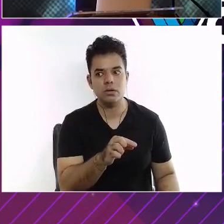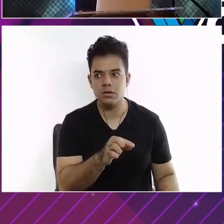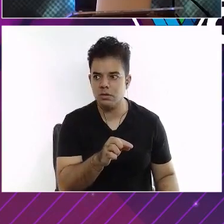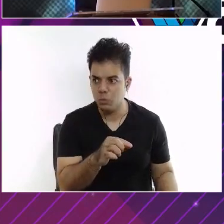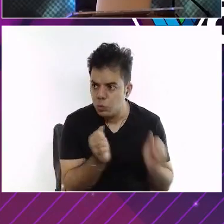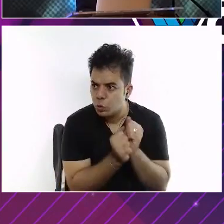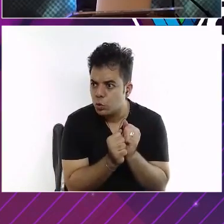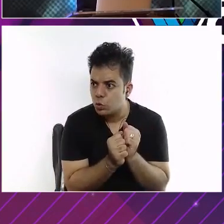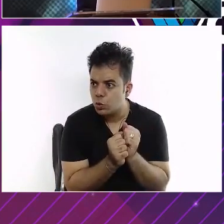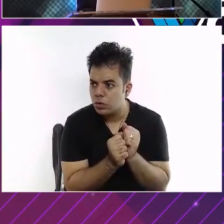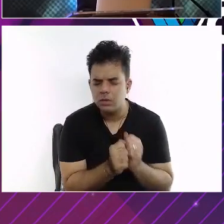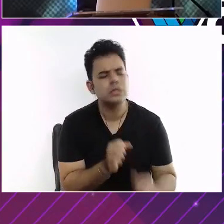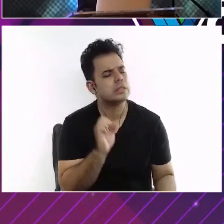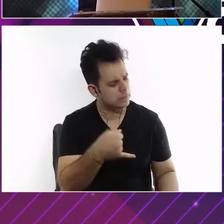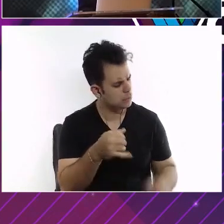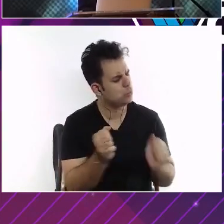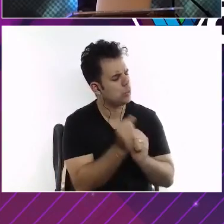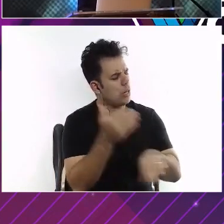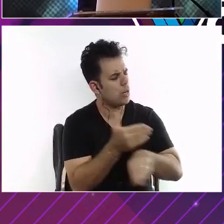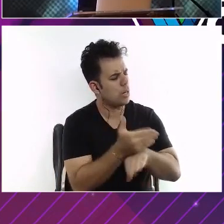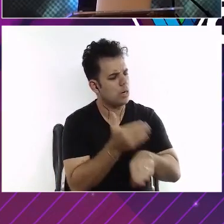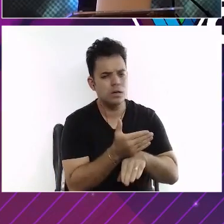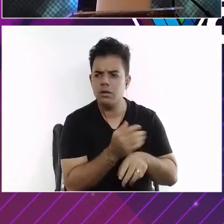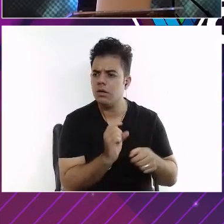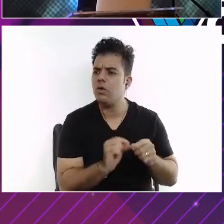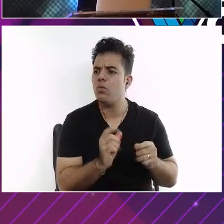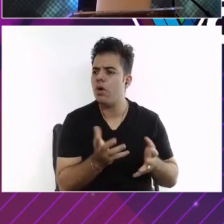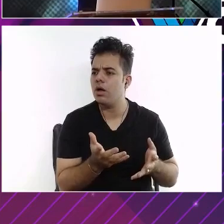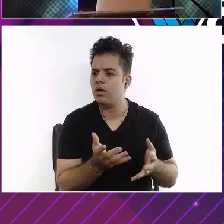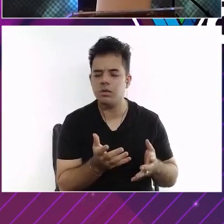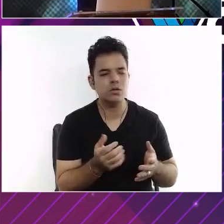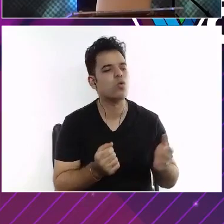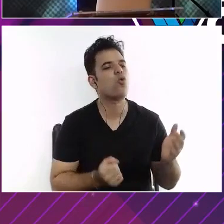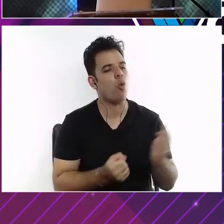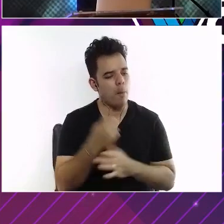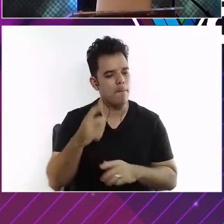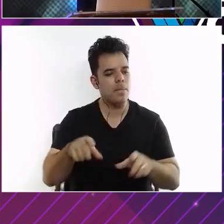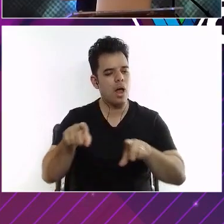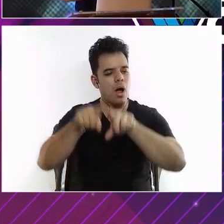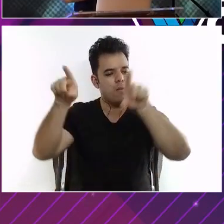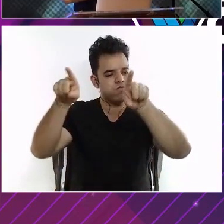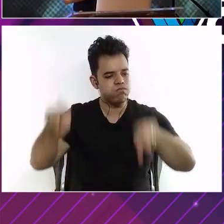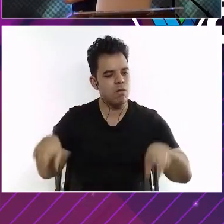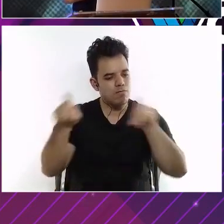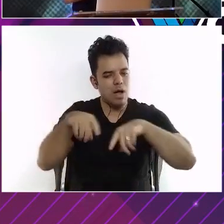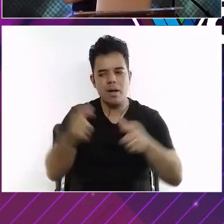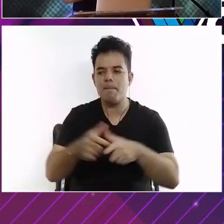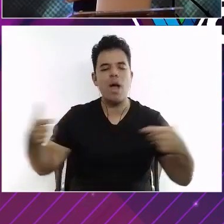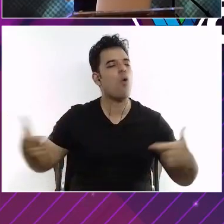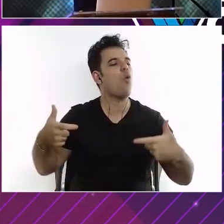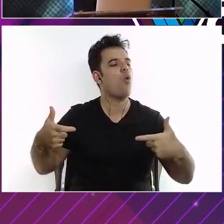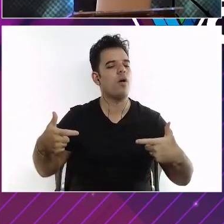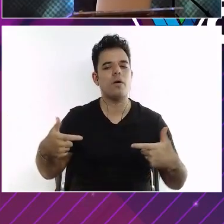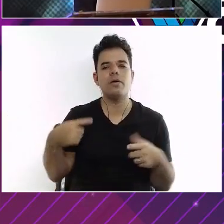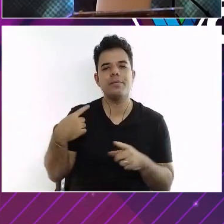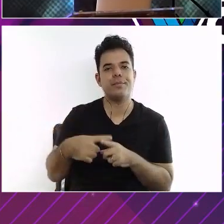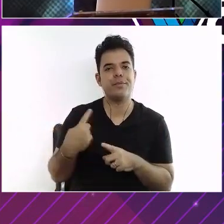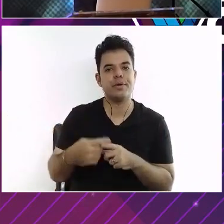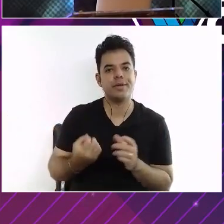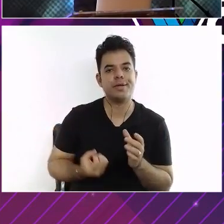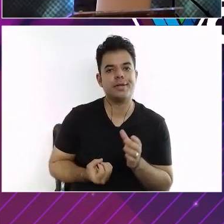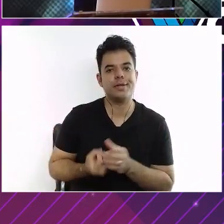Mas simultâneos. E o que a gente vai fazer? Comprar máquinas maiores. Por quê? Porque a gente só pode criar performance, não